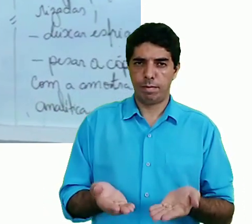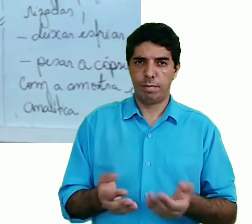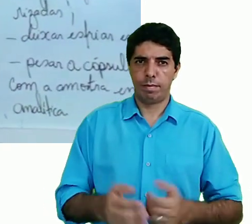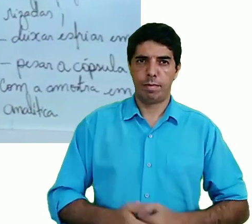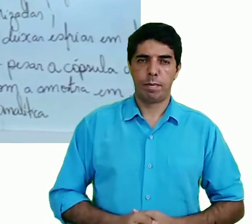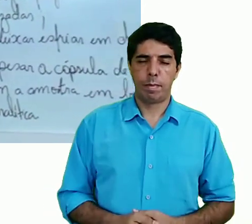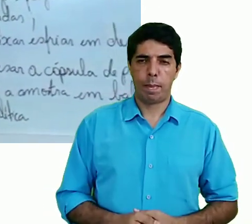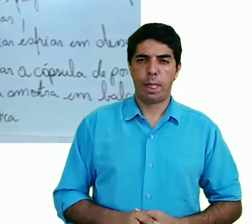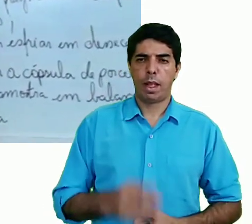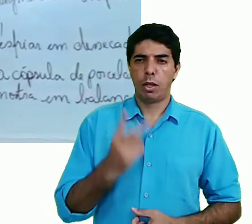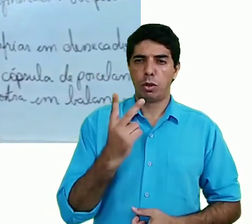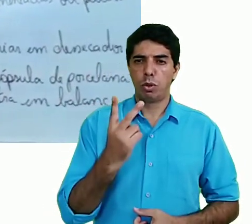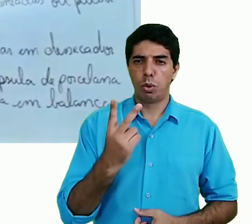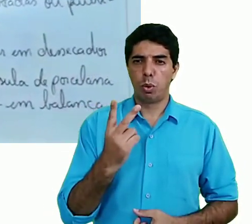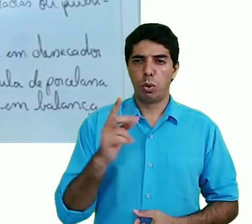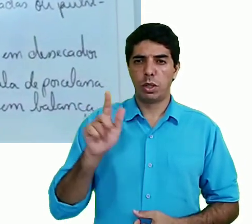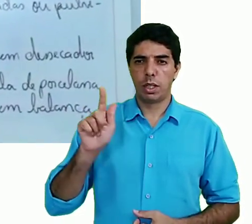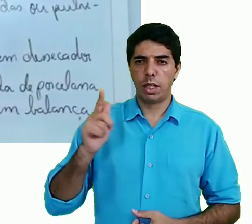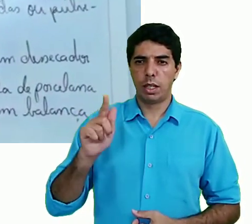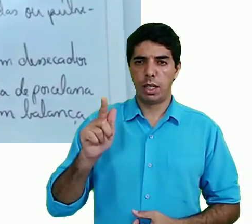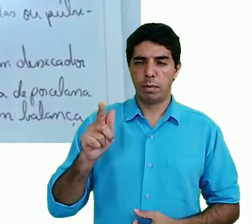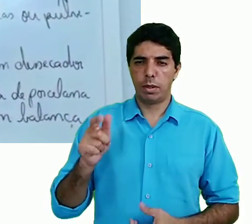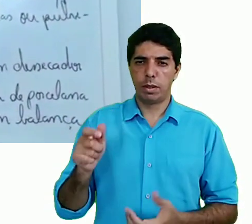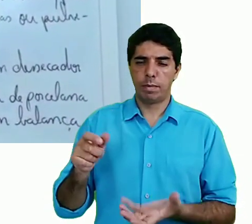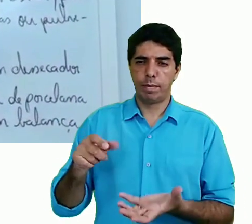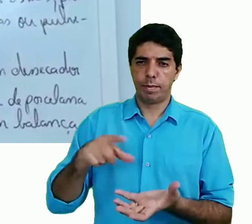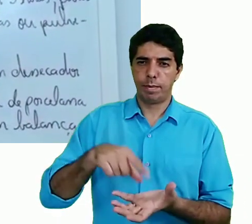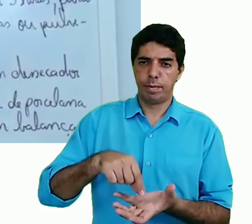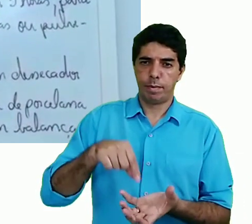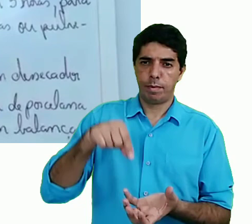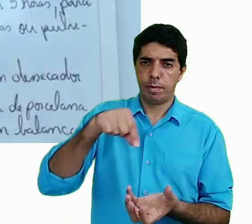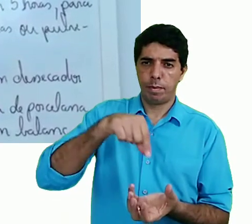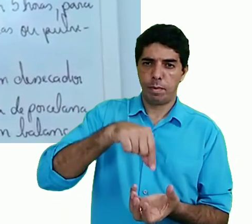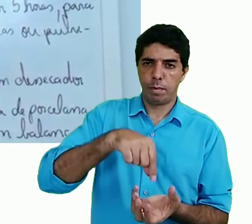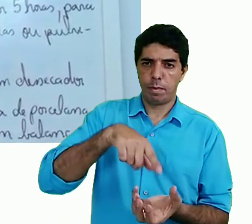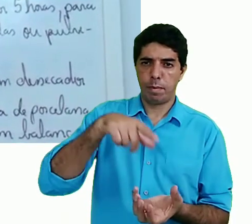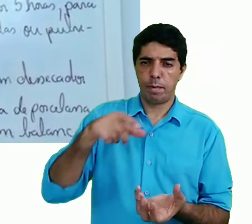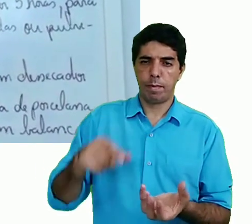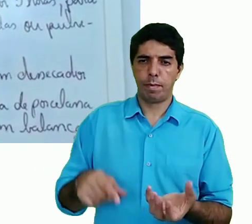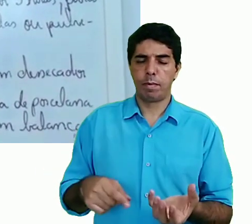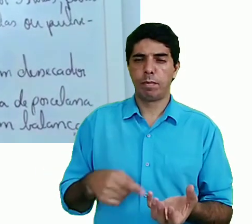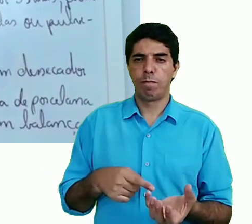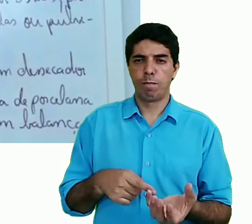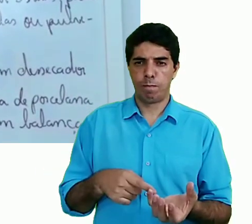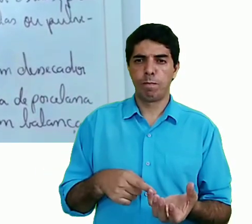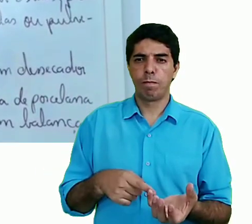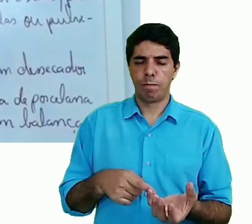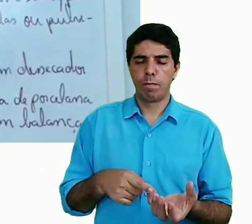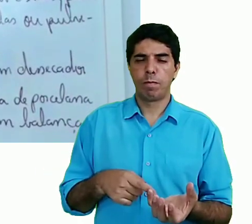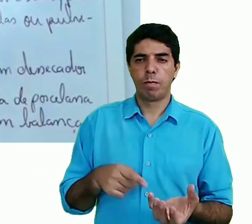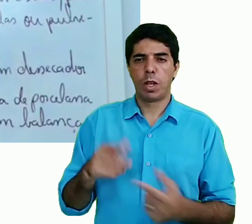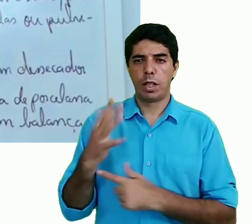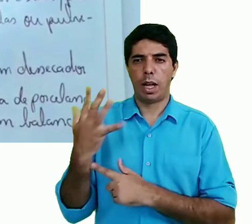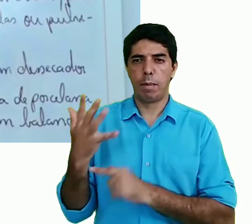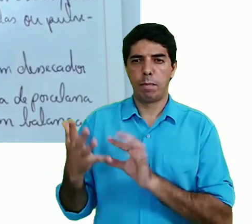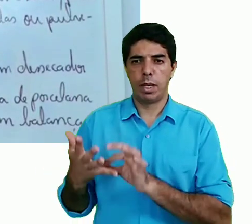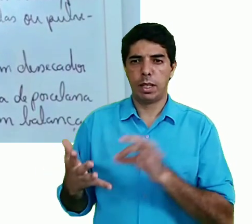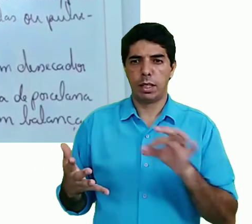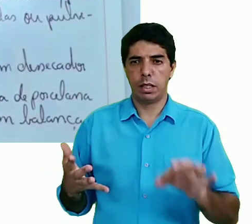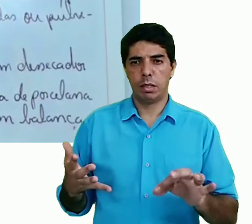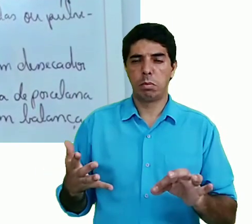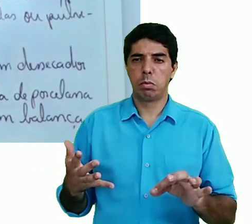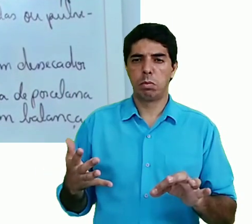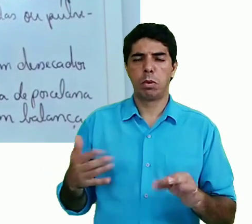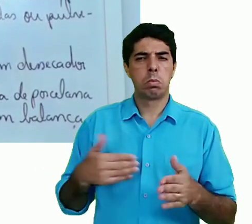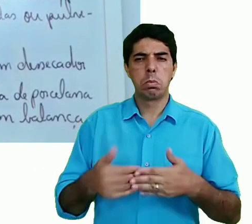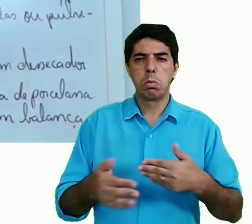pesar exatamente 2 gramas, adicionar 2 gramas na cápsula de porcelana da droga vegetal, do